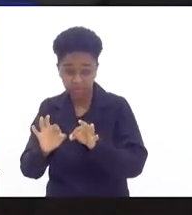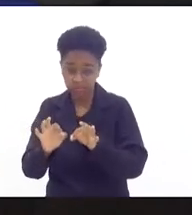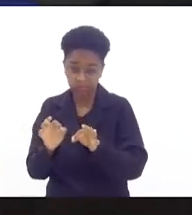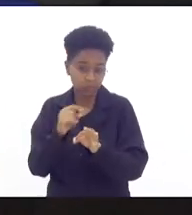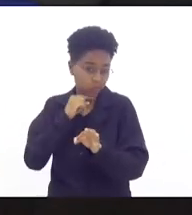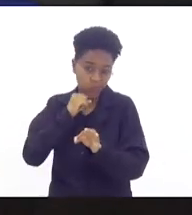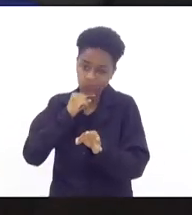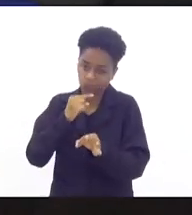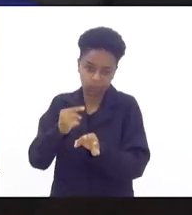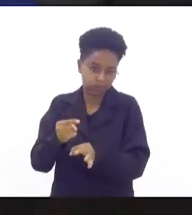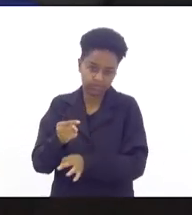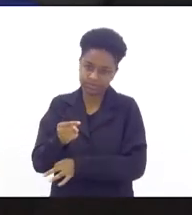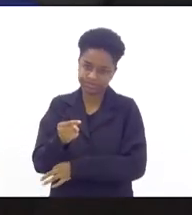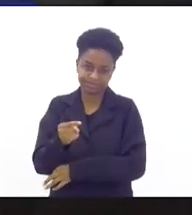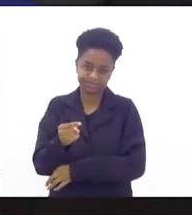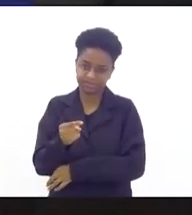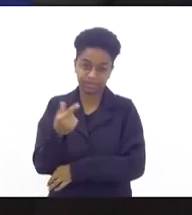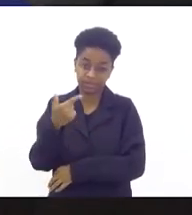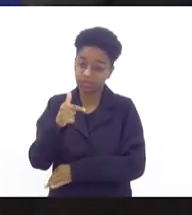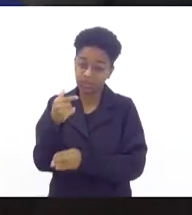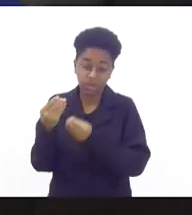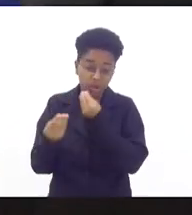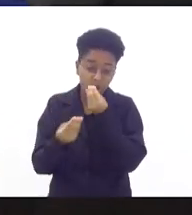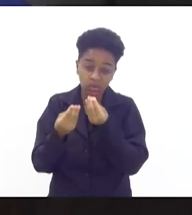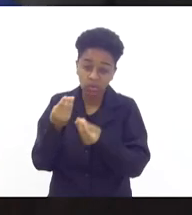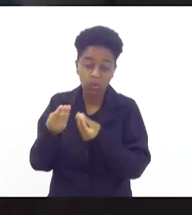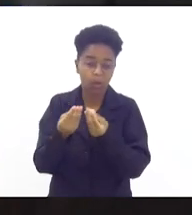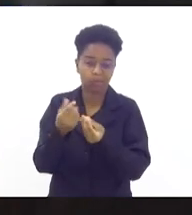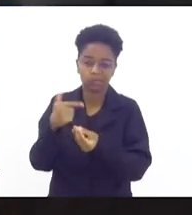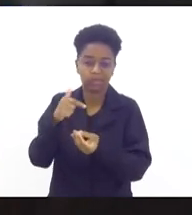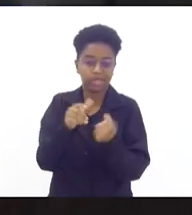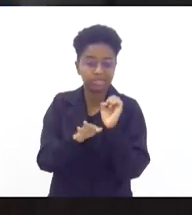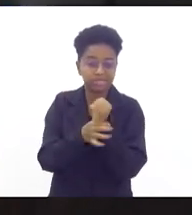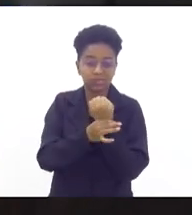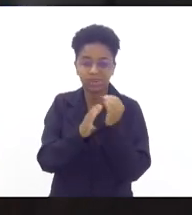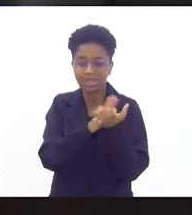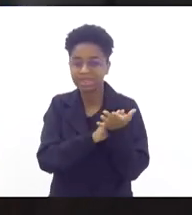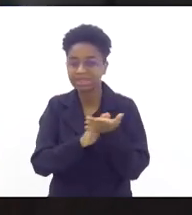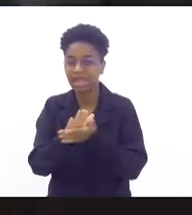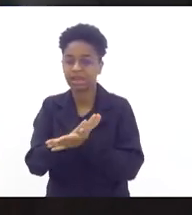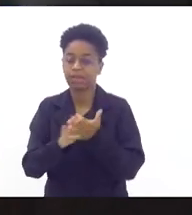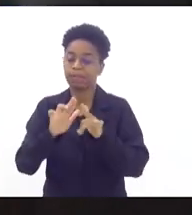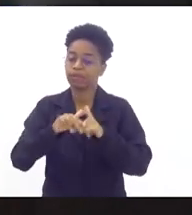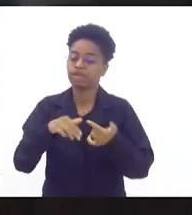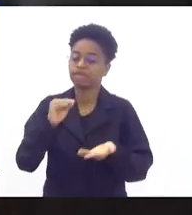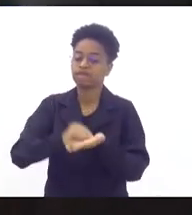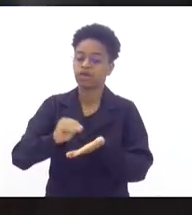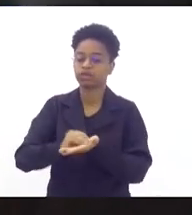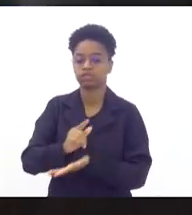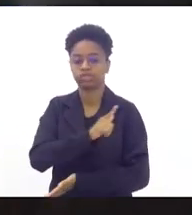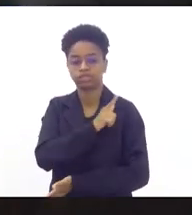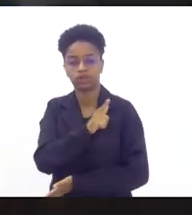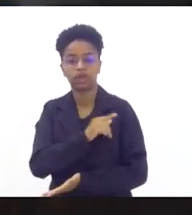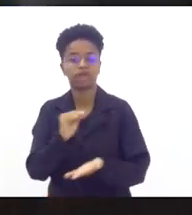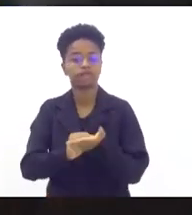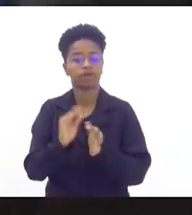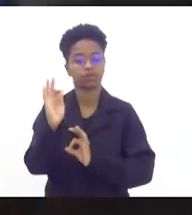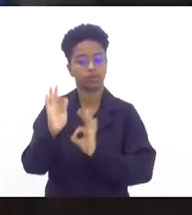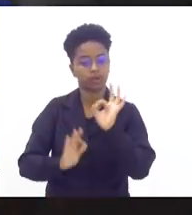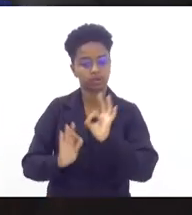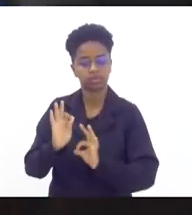há a mínima segurança de novo por falta de gestão por falta de planejamento